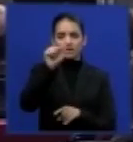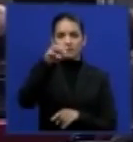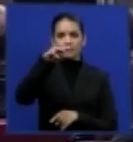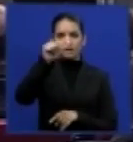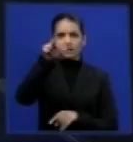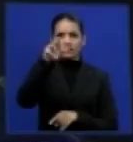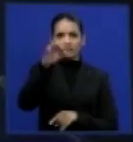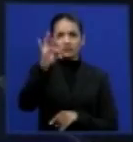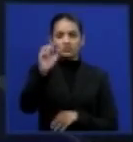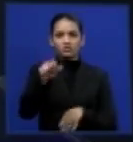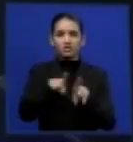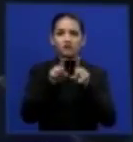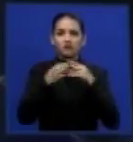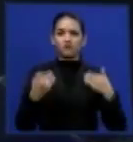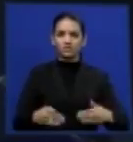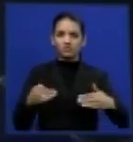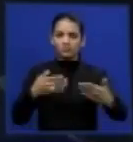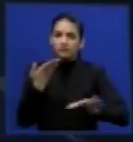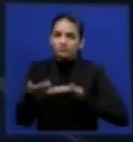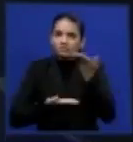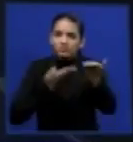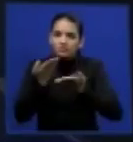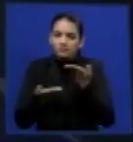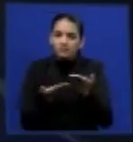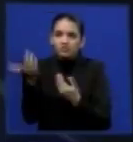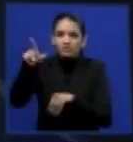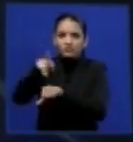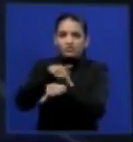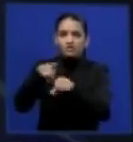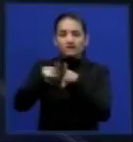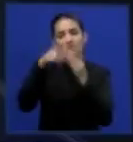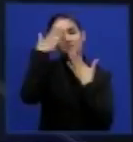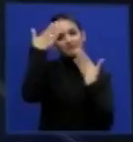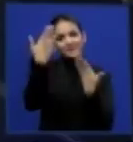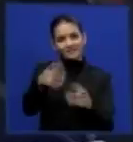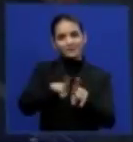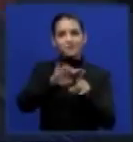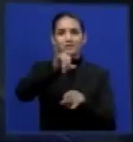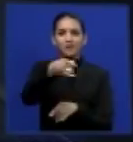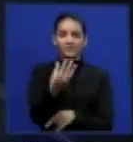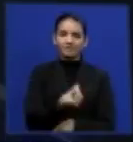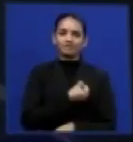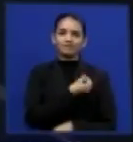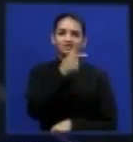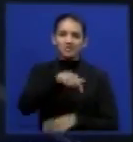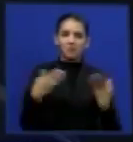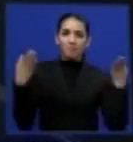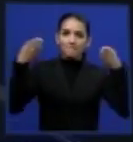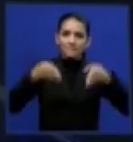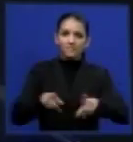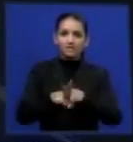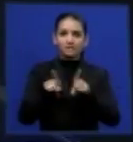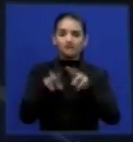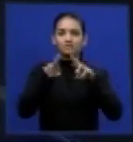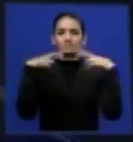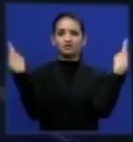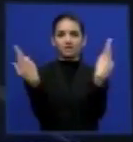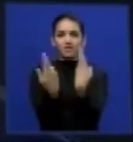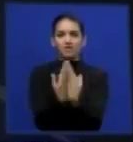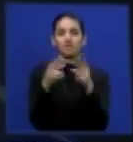relações exteriores agradece a oportunidade de participar dessa audiência pública sobre o